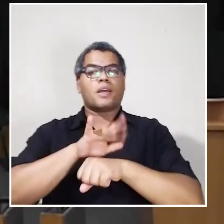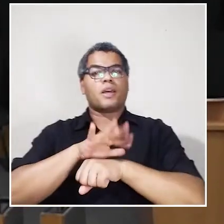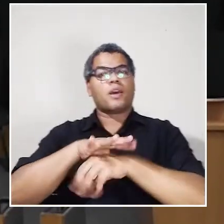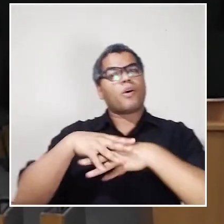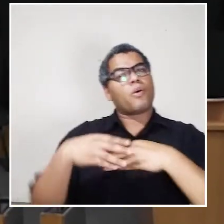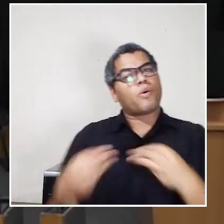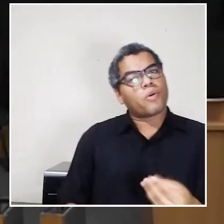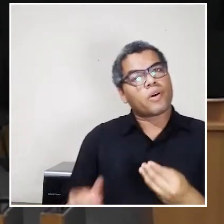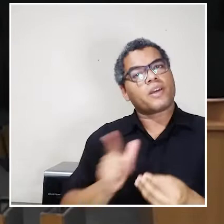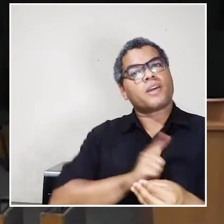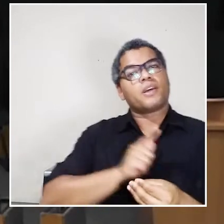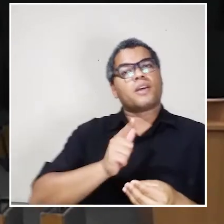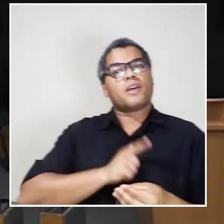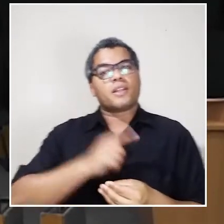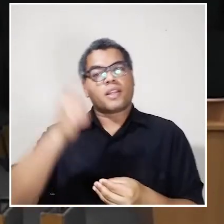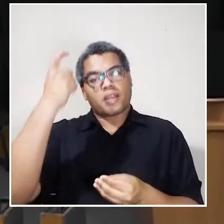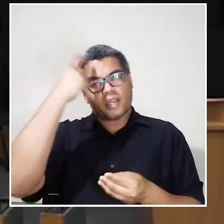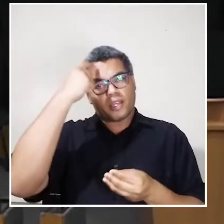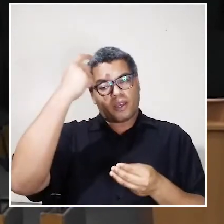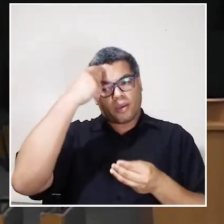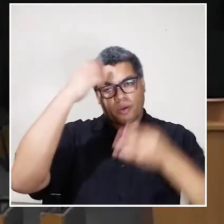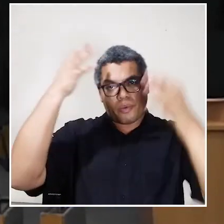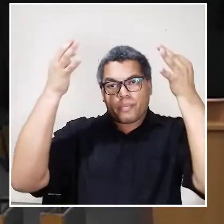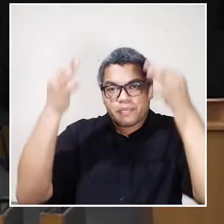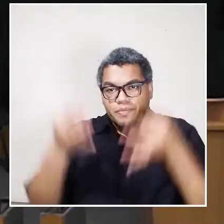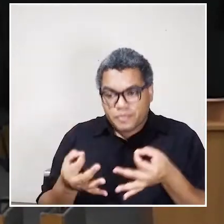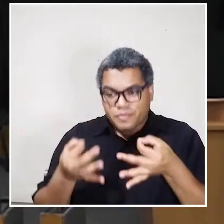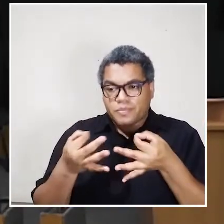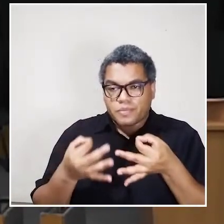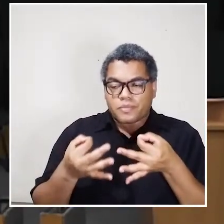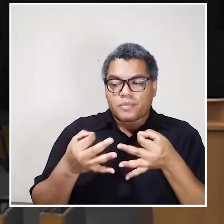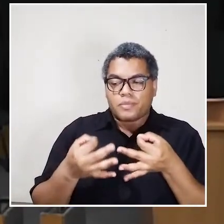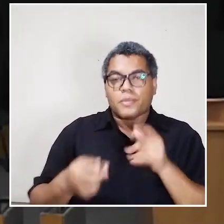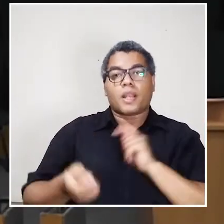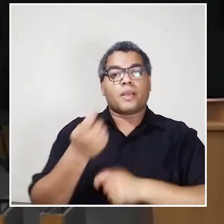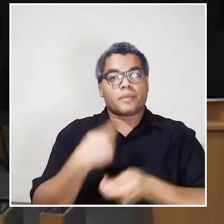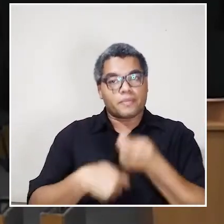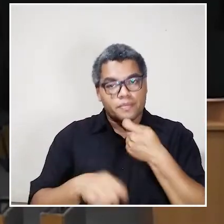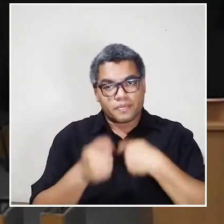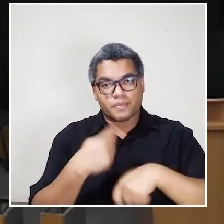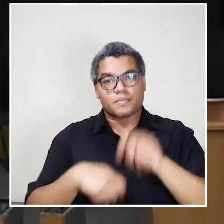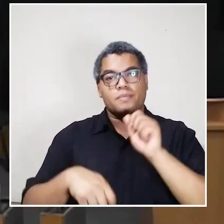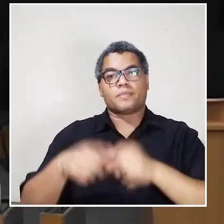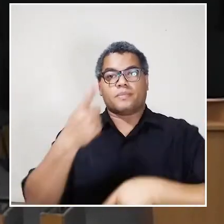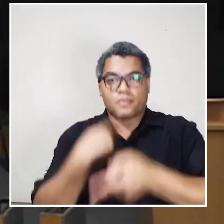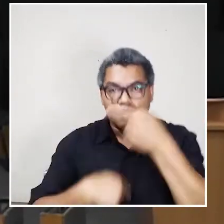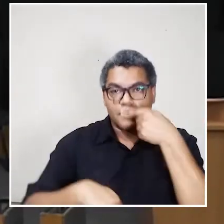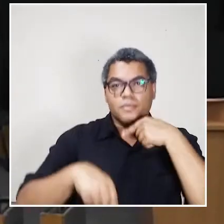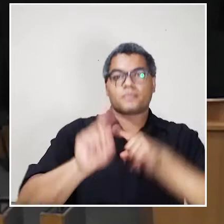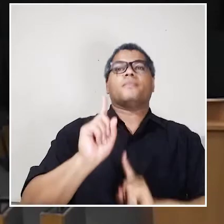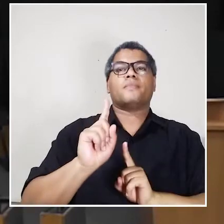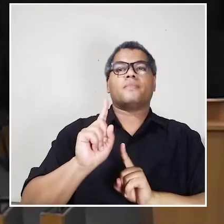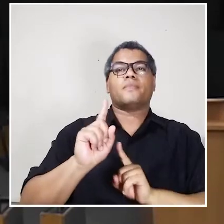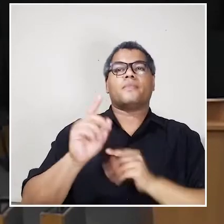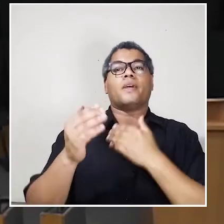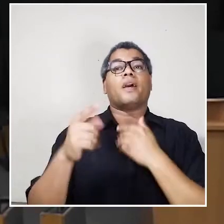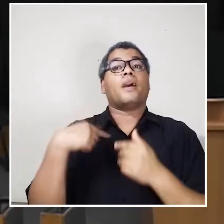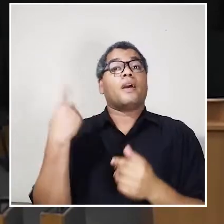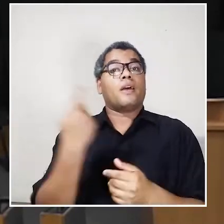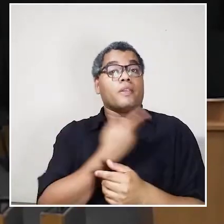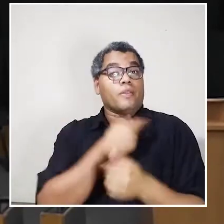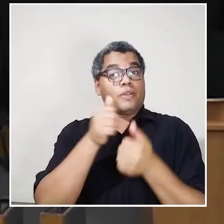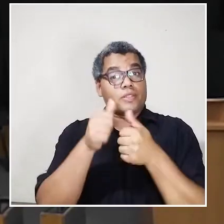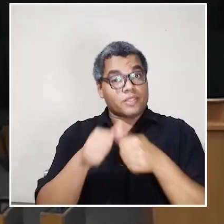cura, para que haja sanidade, para que haja recuperação da economia. Estamos na mão daquele que